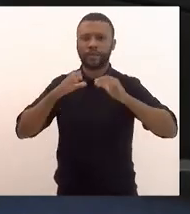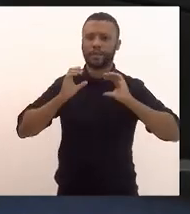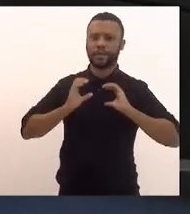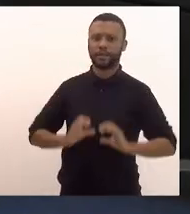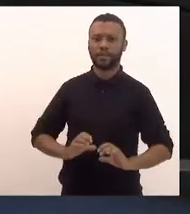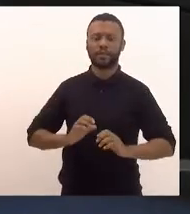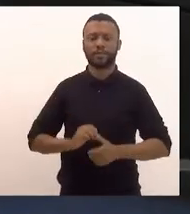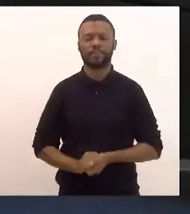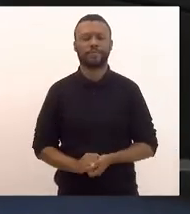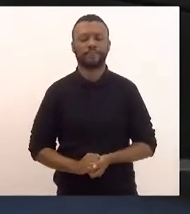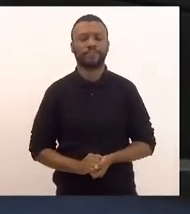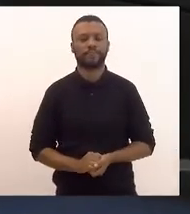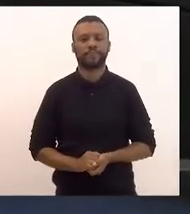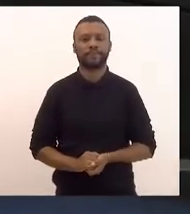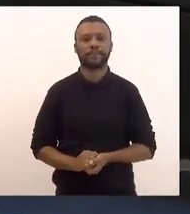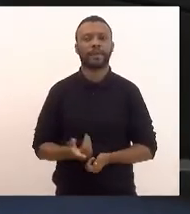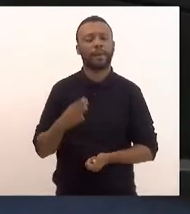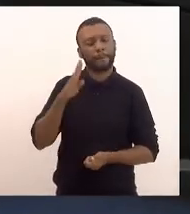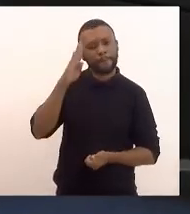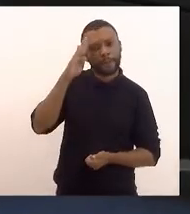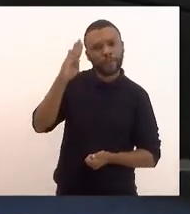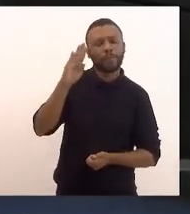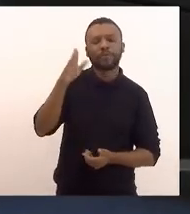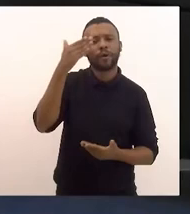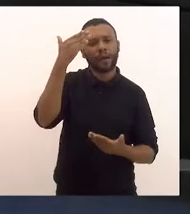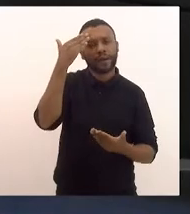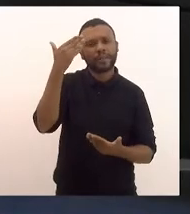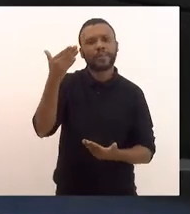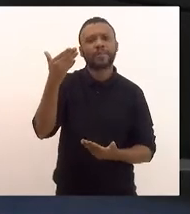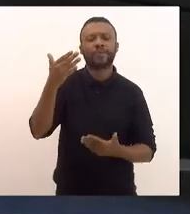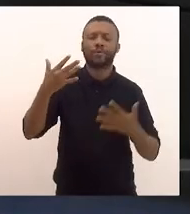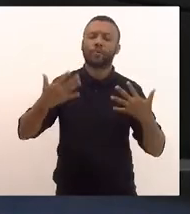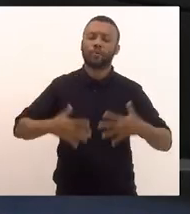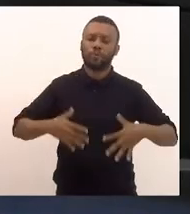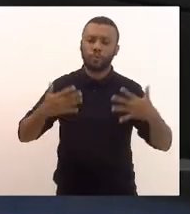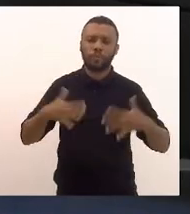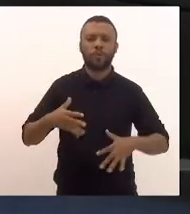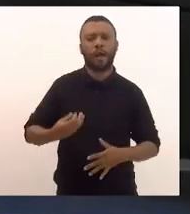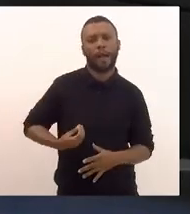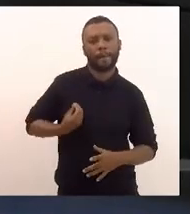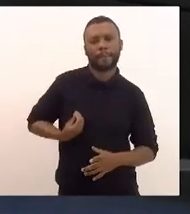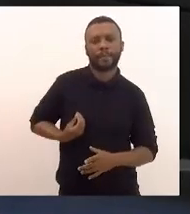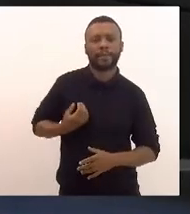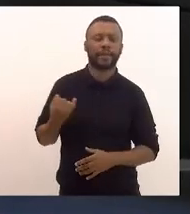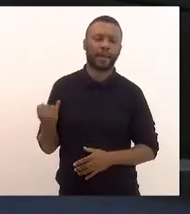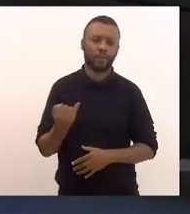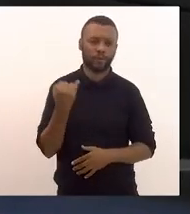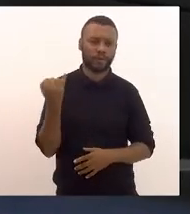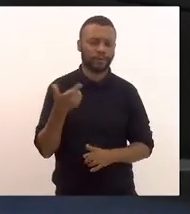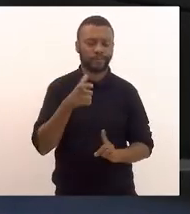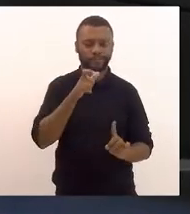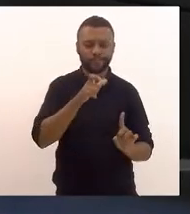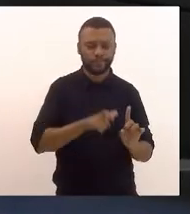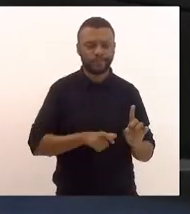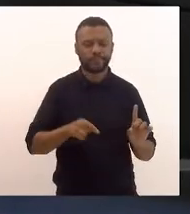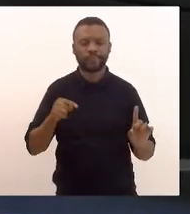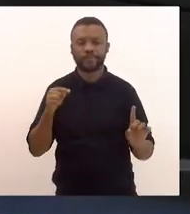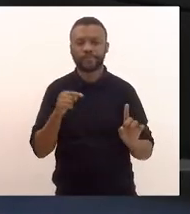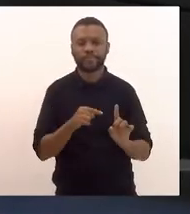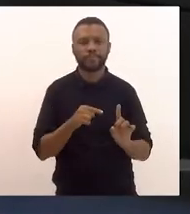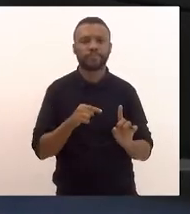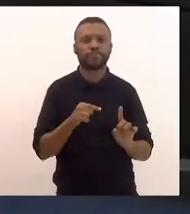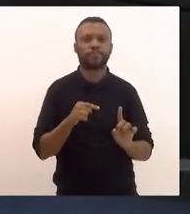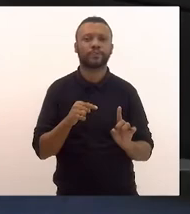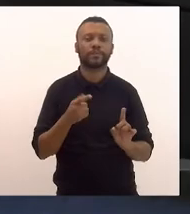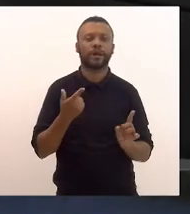além disso agradeço demais a presença importante do Excelentíssimo Senhor